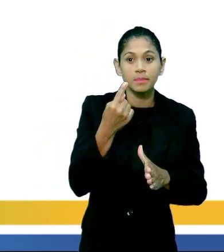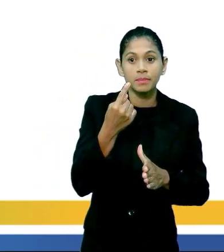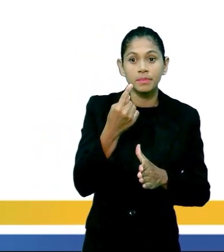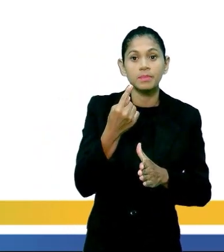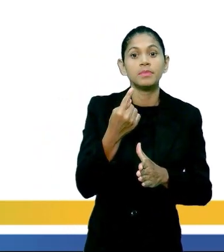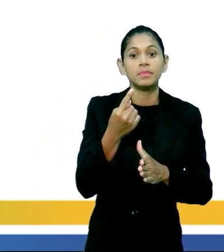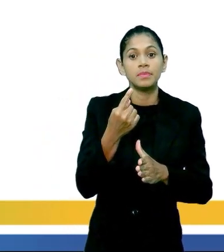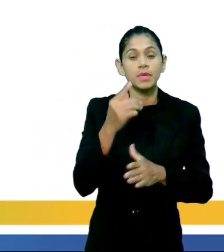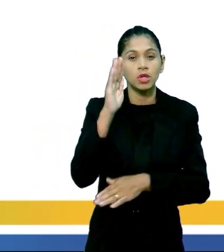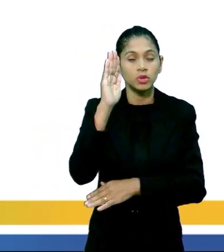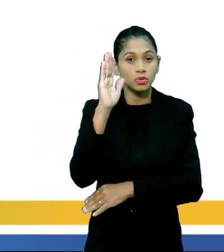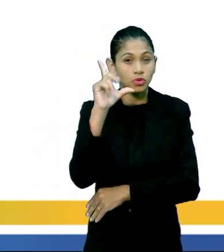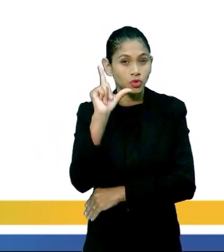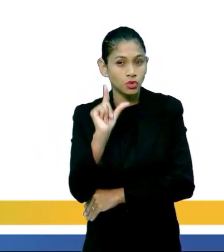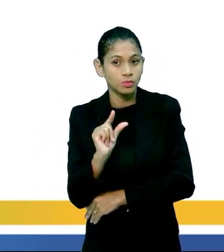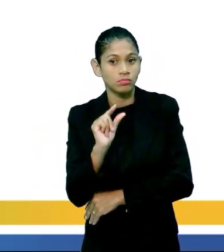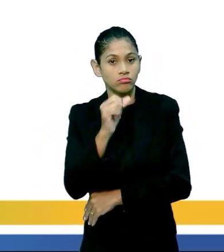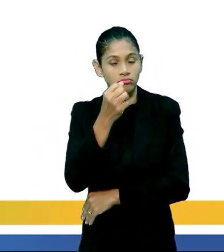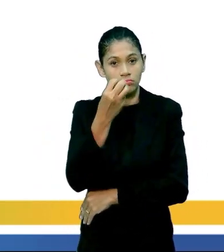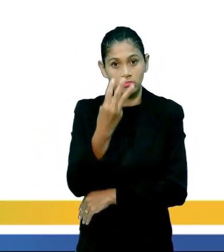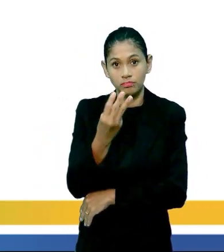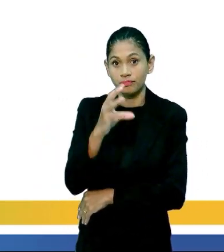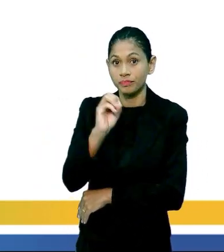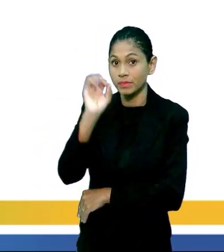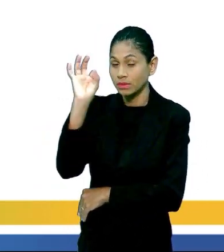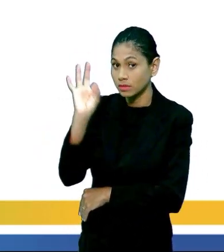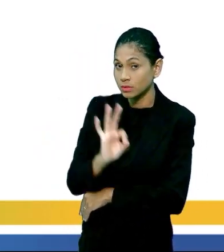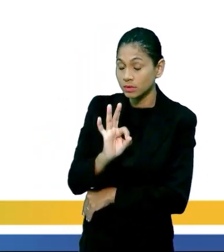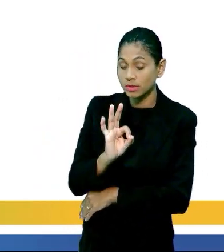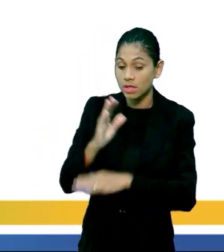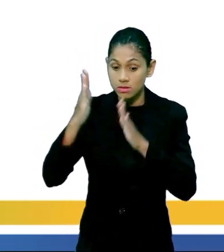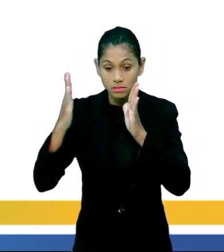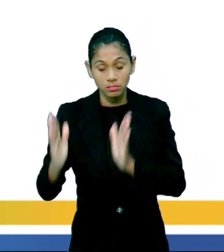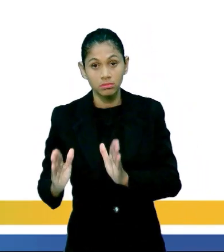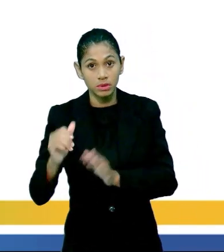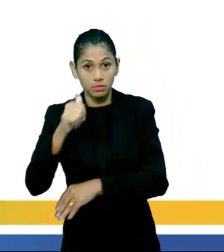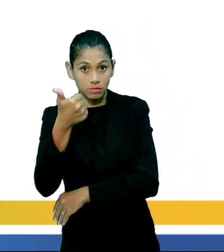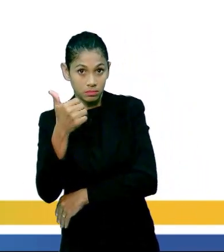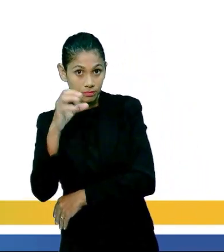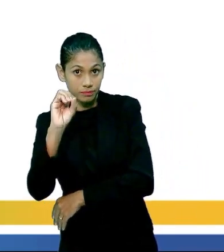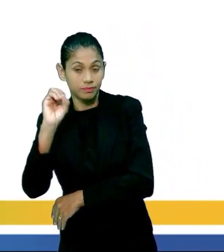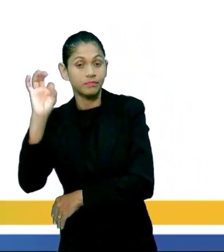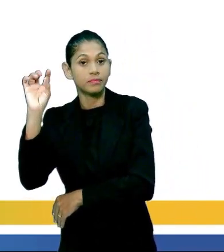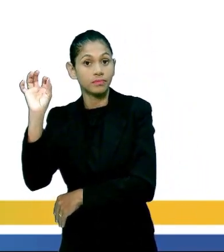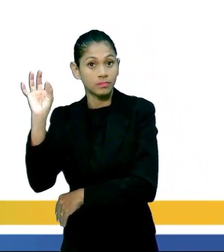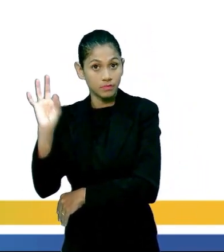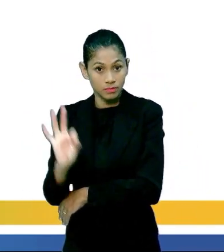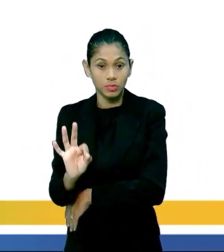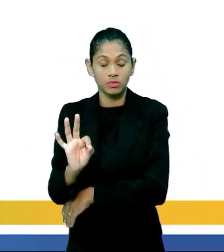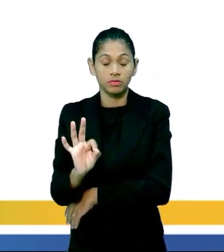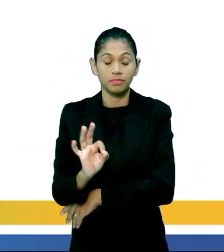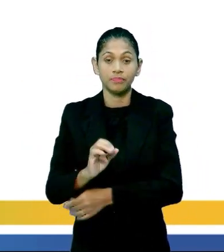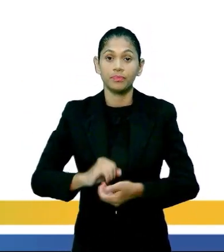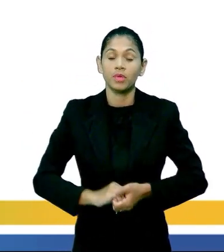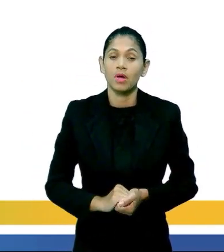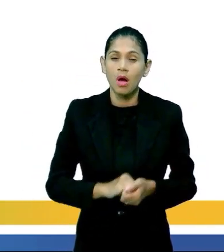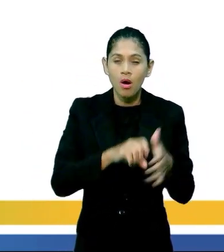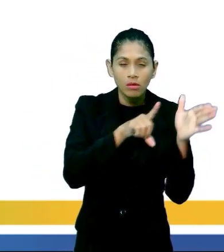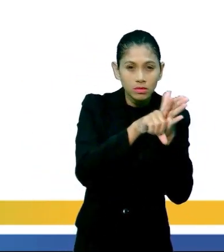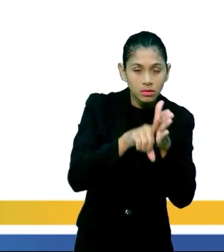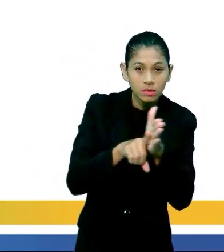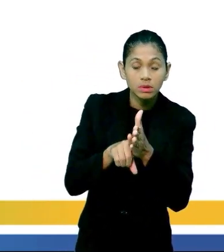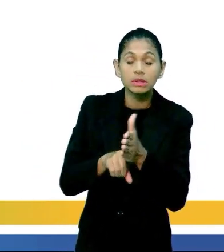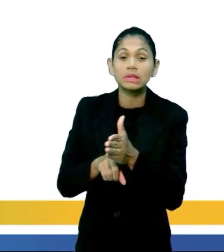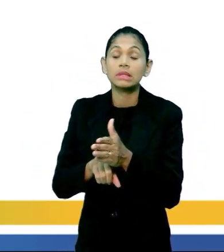etapa em 10%. Ao calcular sua taxa de glicose, após as 2 reduções, o paciente verificou que estava